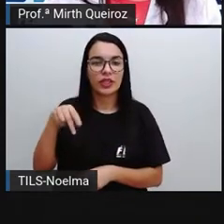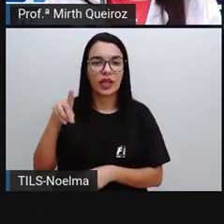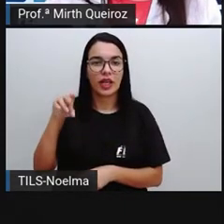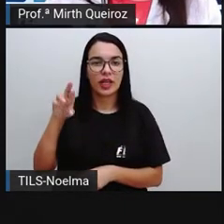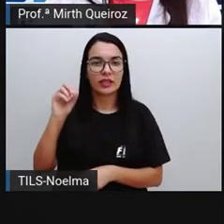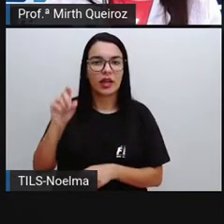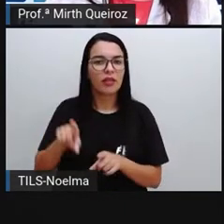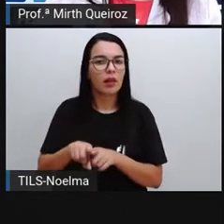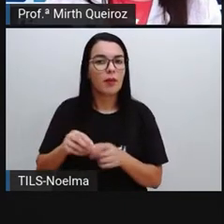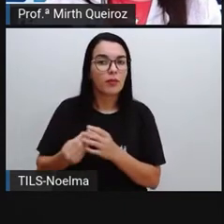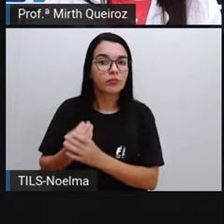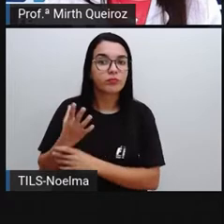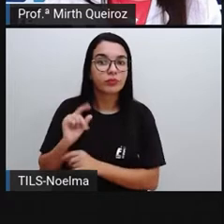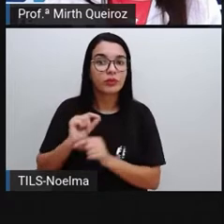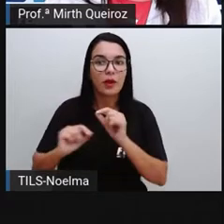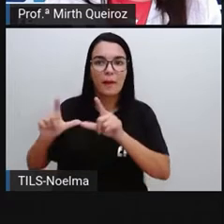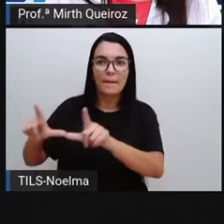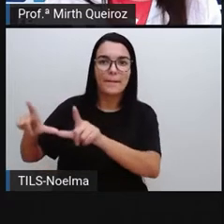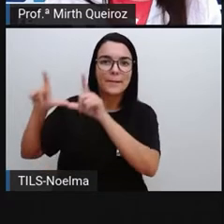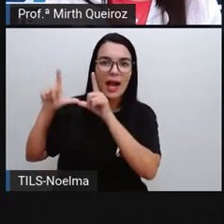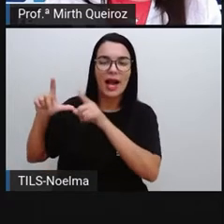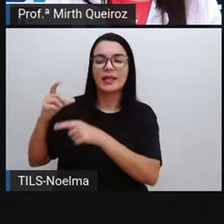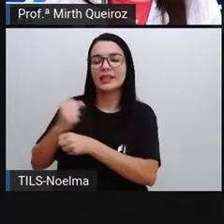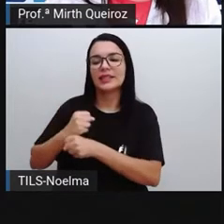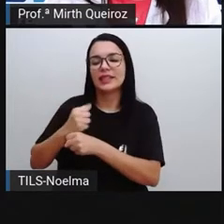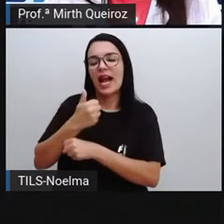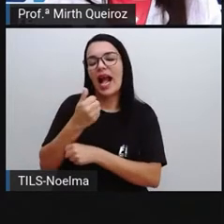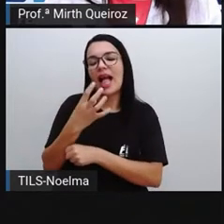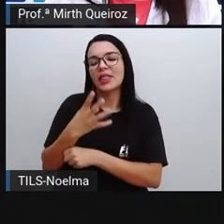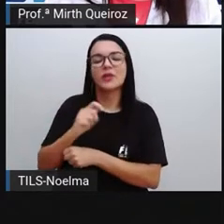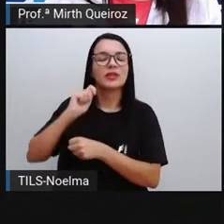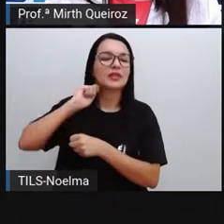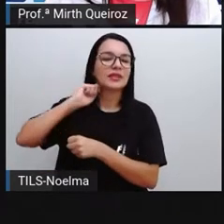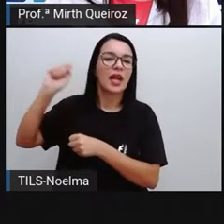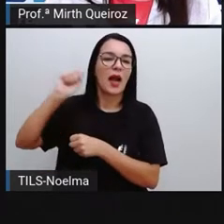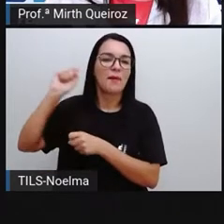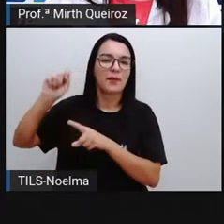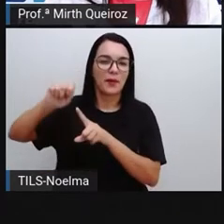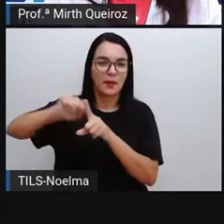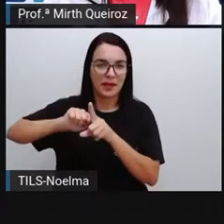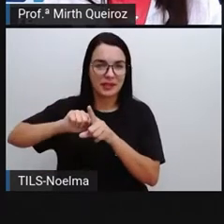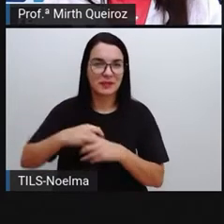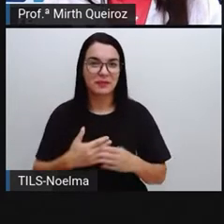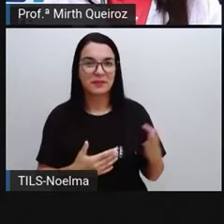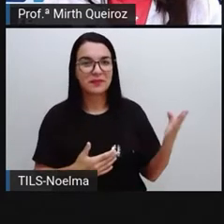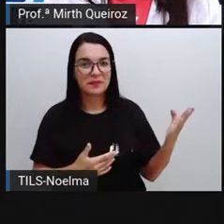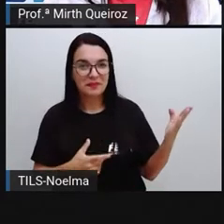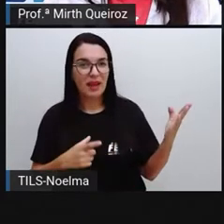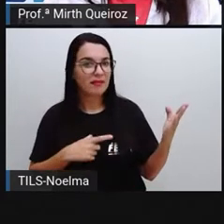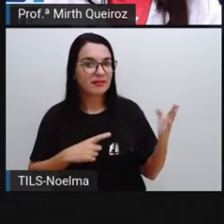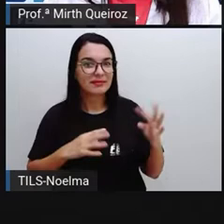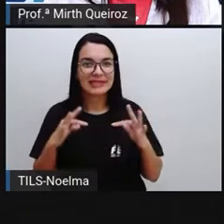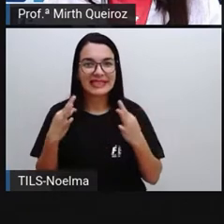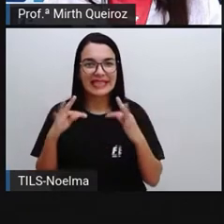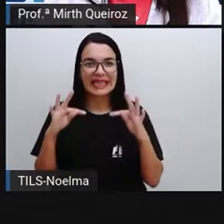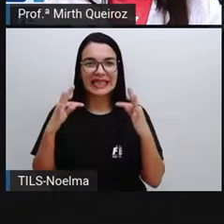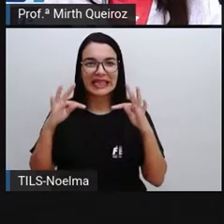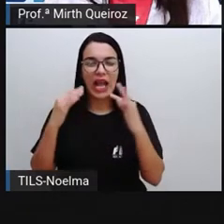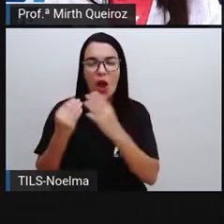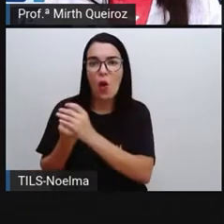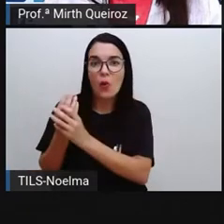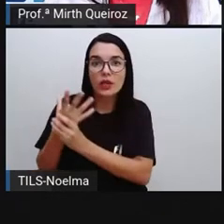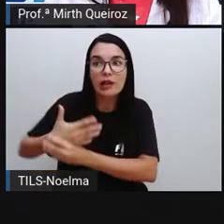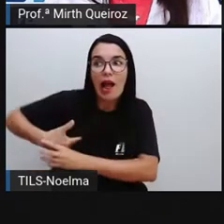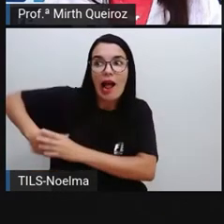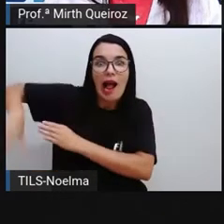foi inaugurada aí no dia 14 de abril. Então, imagine aí, gente, uma técnica que teve origem lá